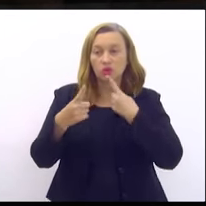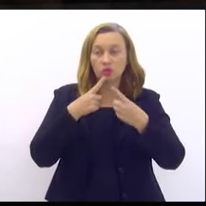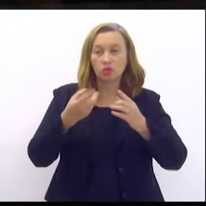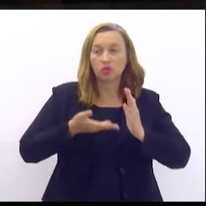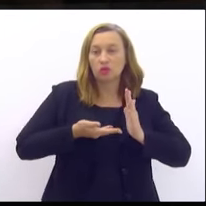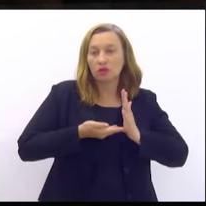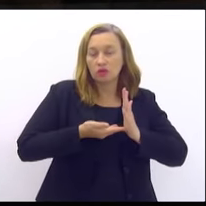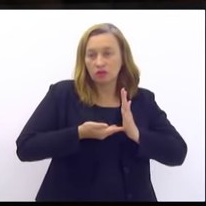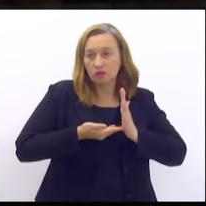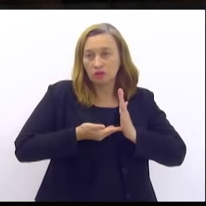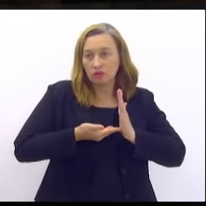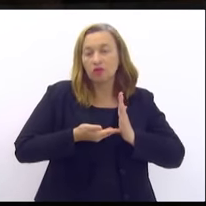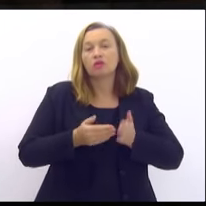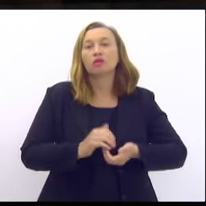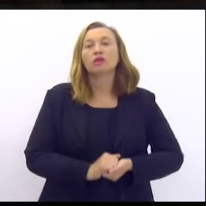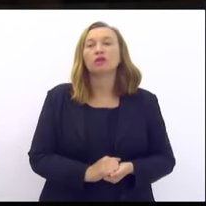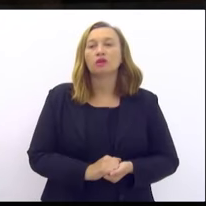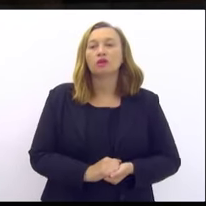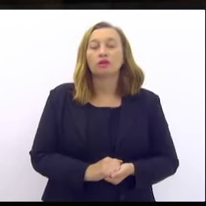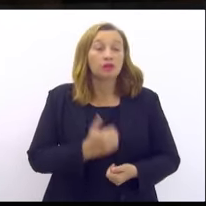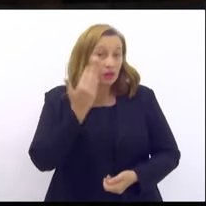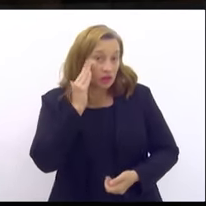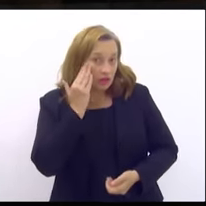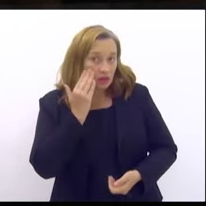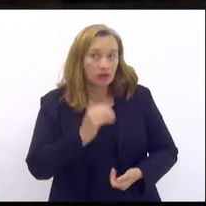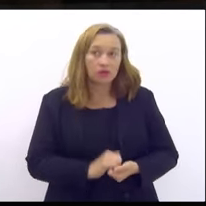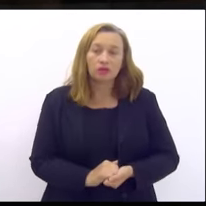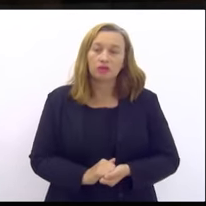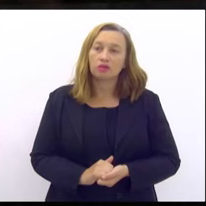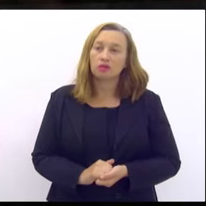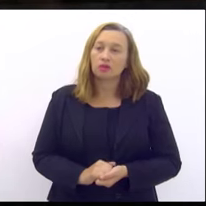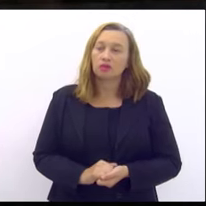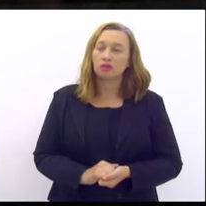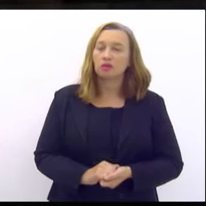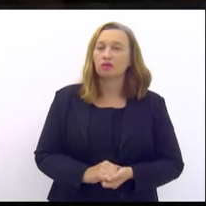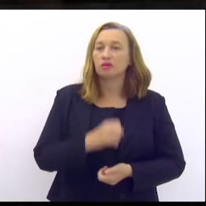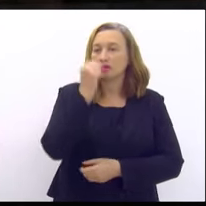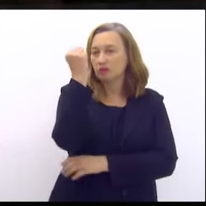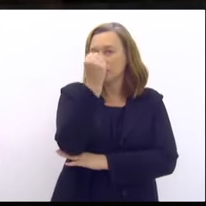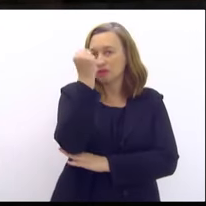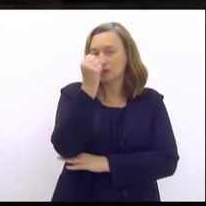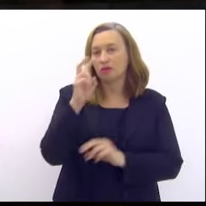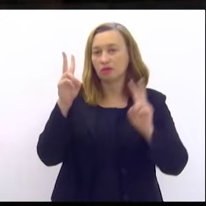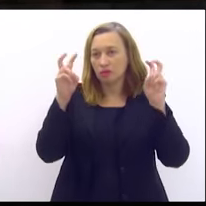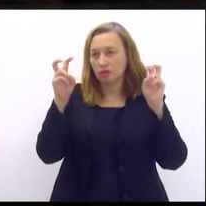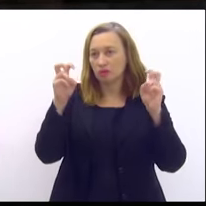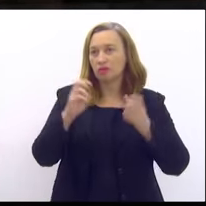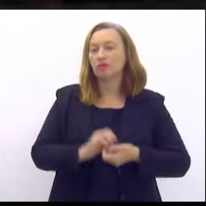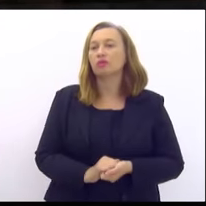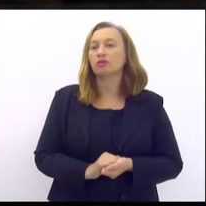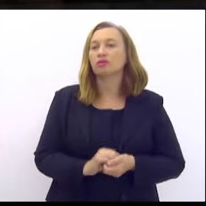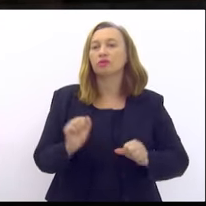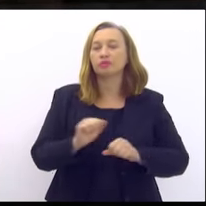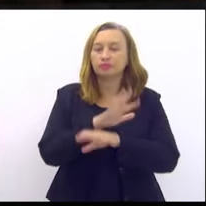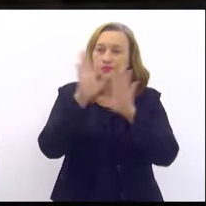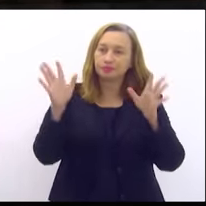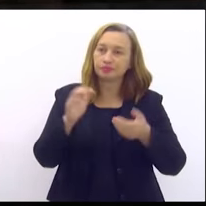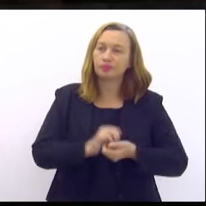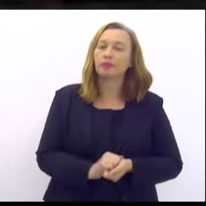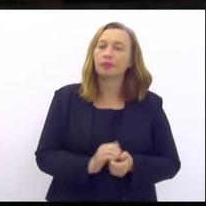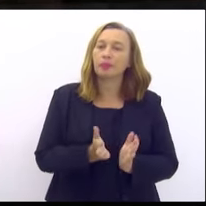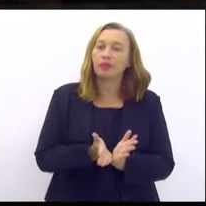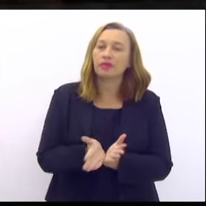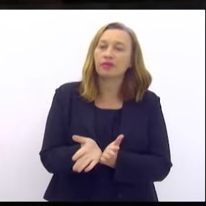aparado do primeiro você tá entendendo para dar celeridade né É claro que a reforma